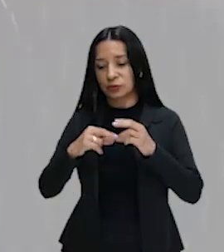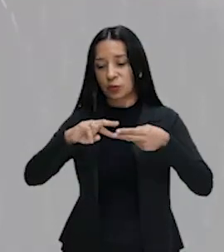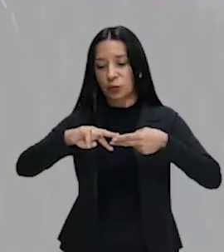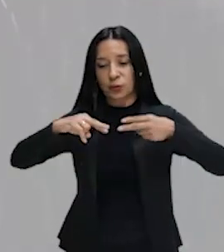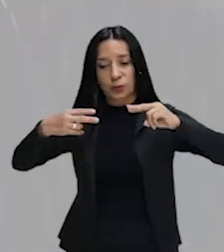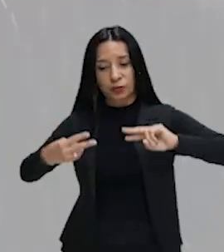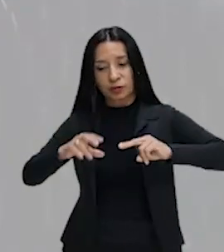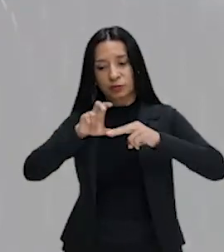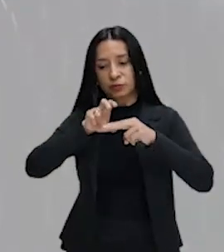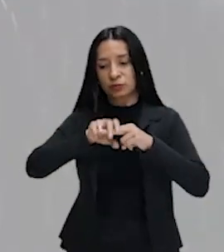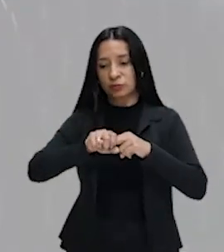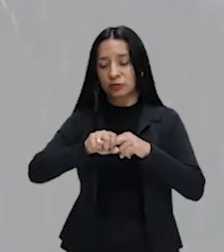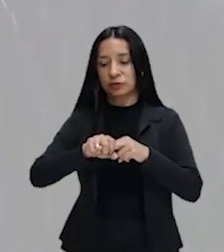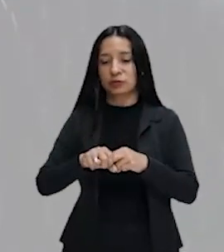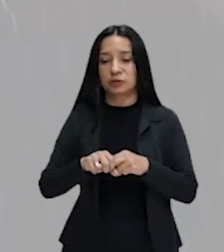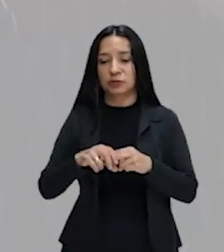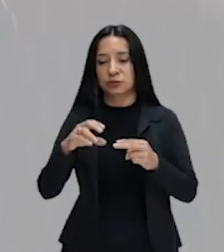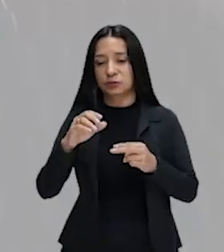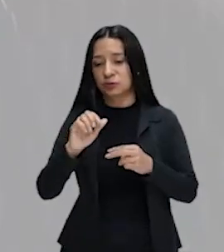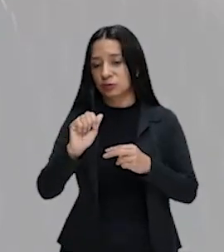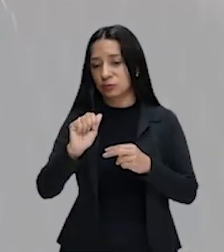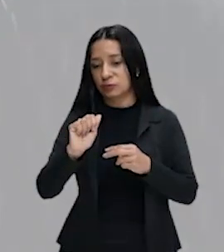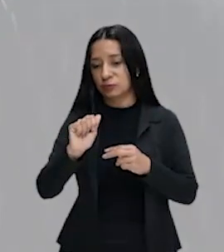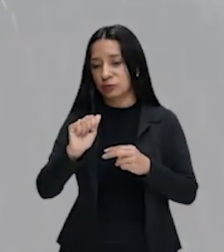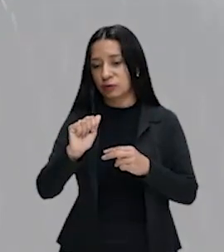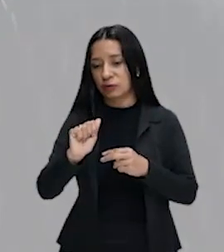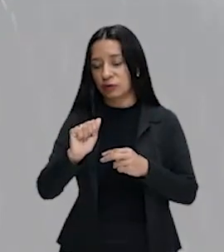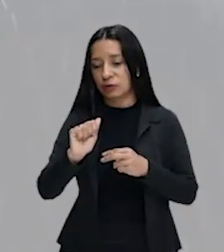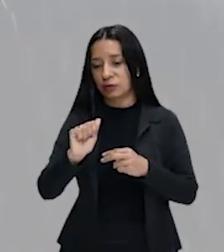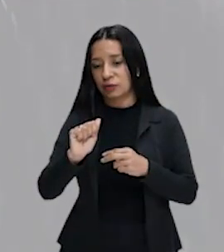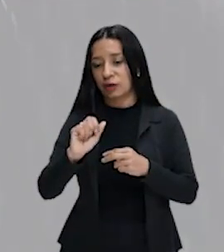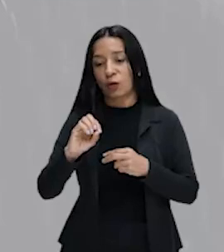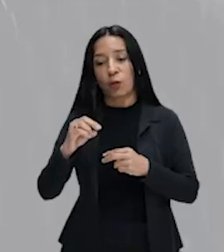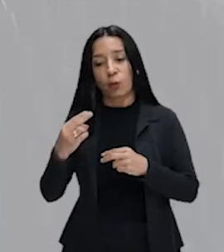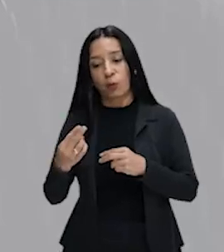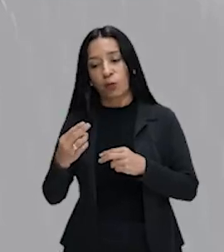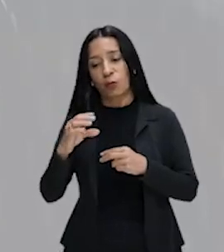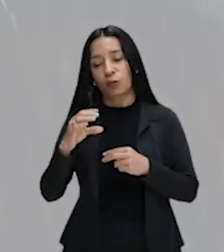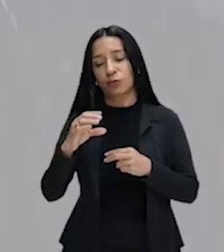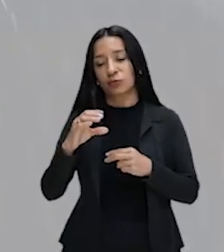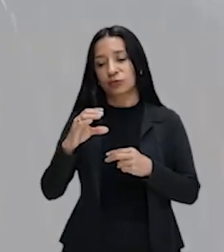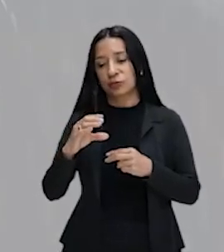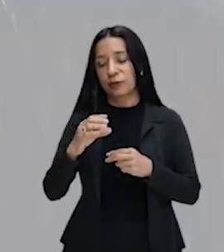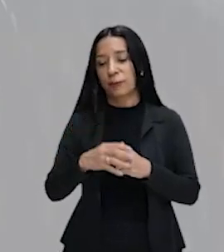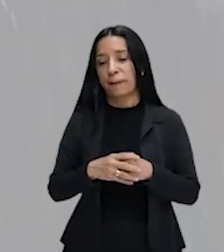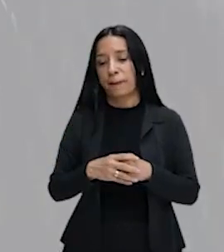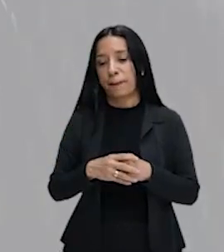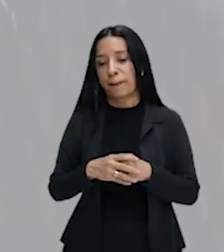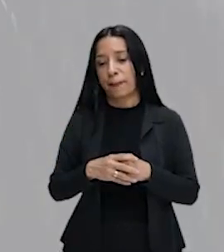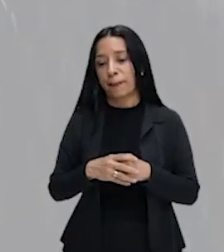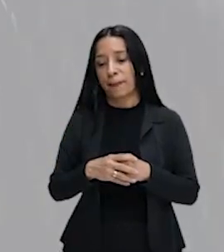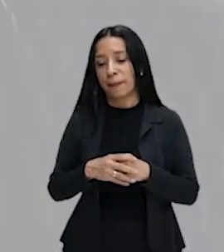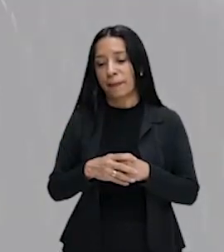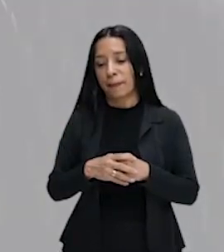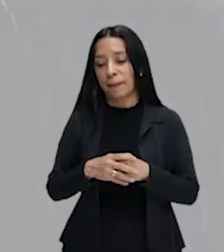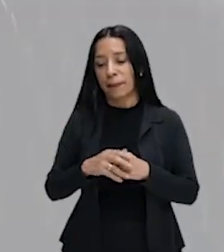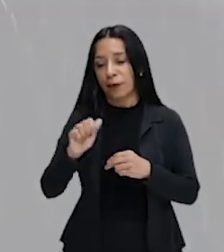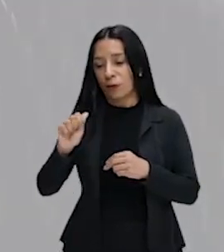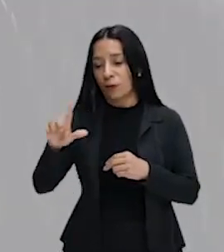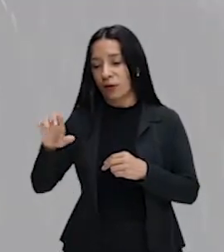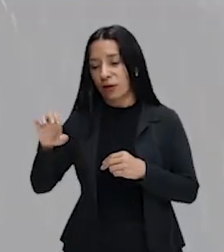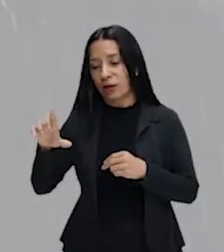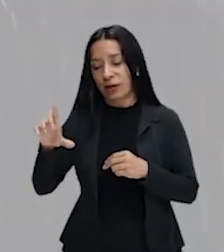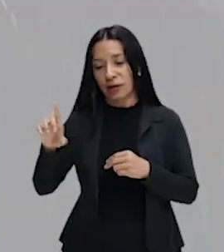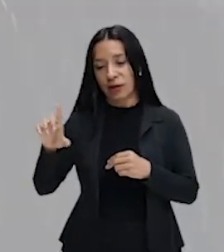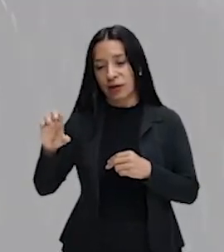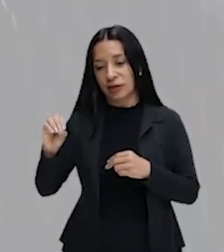C. 3 indivíduos terão pelo menos um alelo dominante do gene C, no caso aqui,